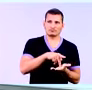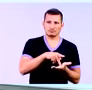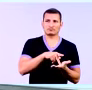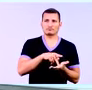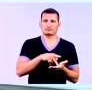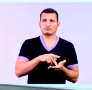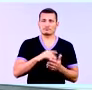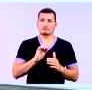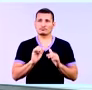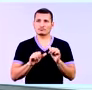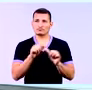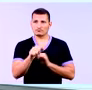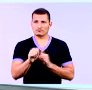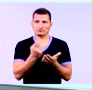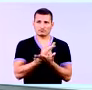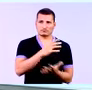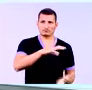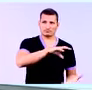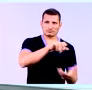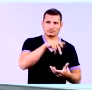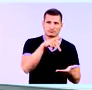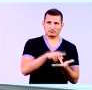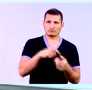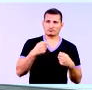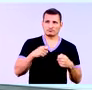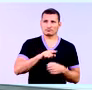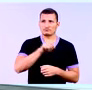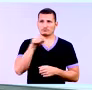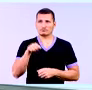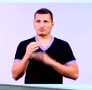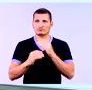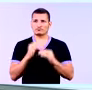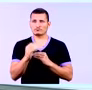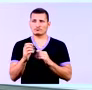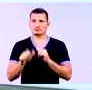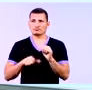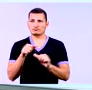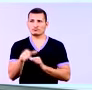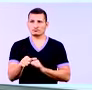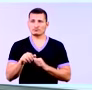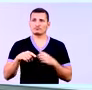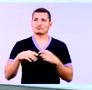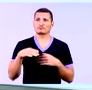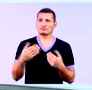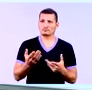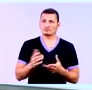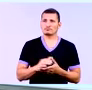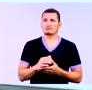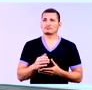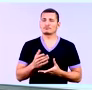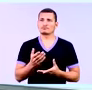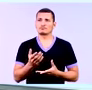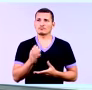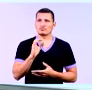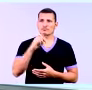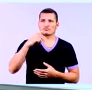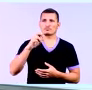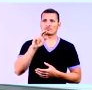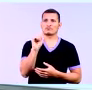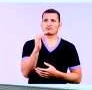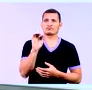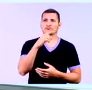as alterações que acontecem no mundo real precisam se refletir no banco de dados. Então todas essas operações,